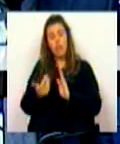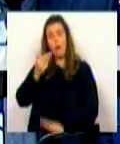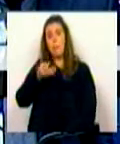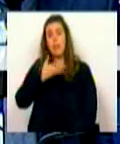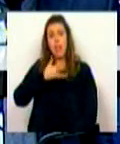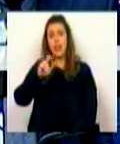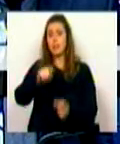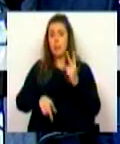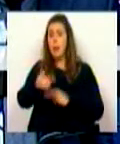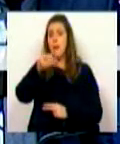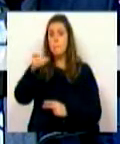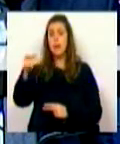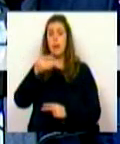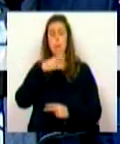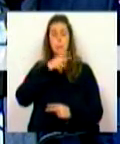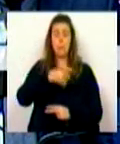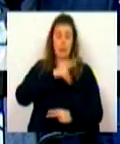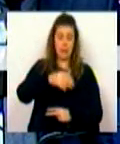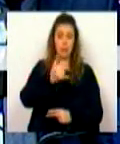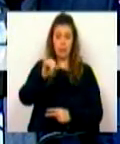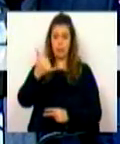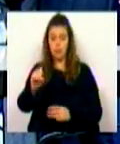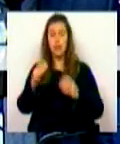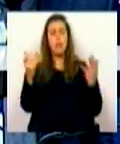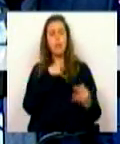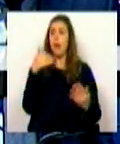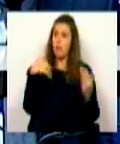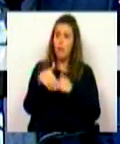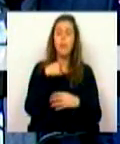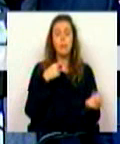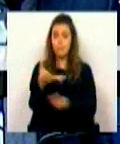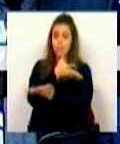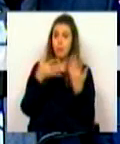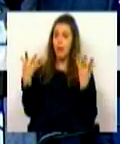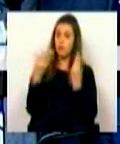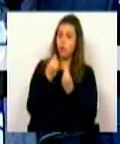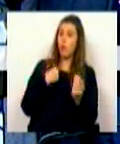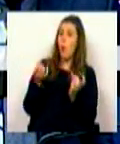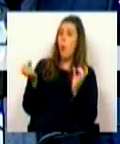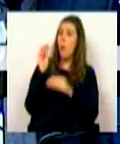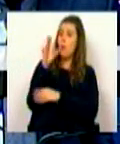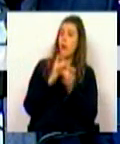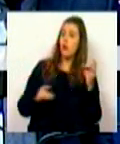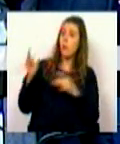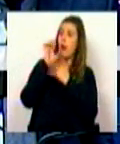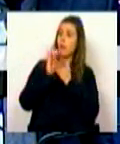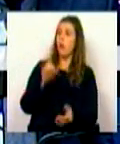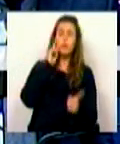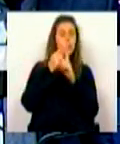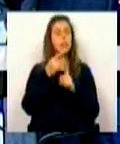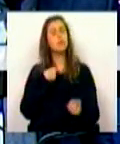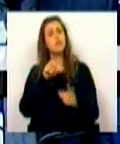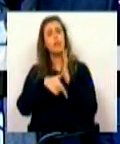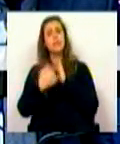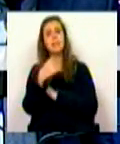tinha ficado fora do PT 2020, vamos ter, graças à negociação que fizemos com o Banco Europeu de Investimento, para poder ter um projeto